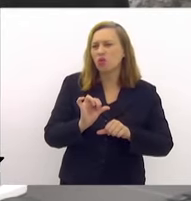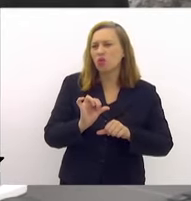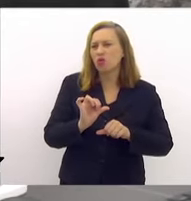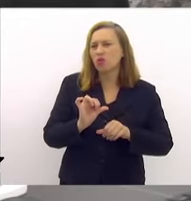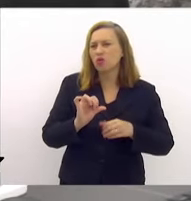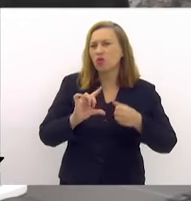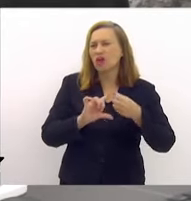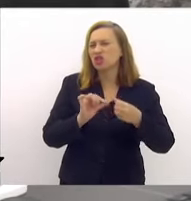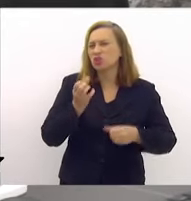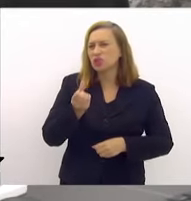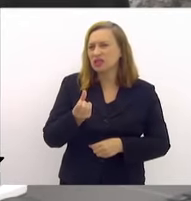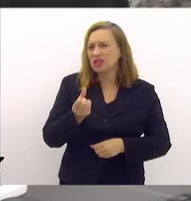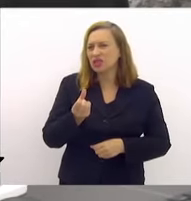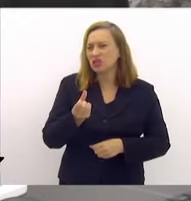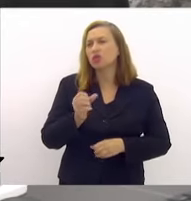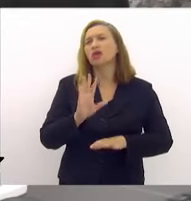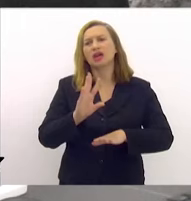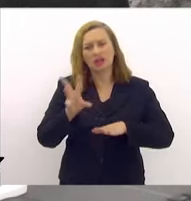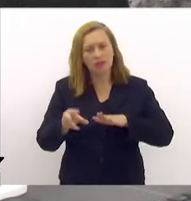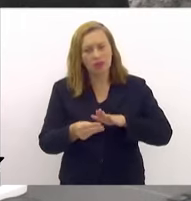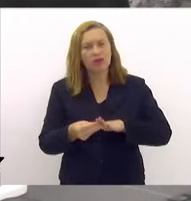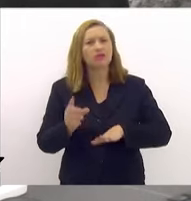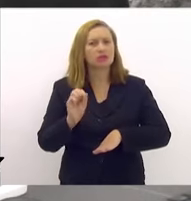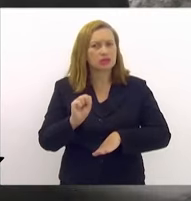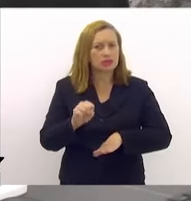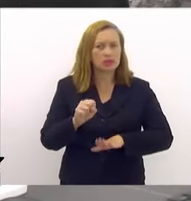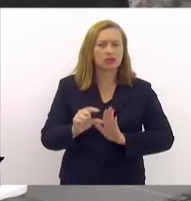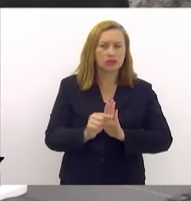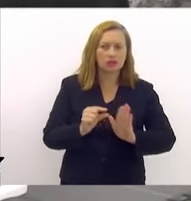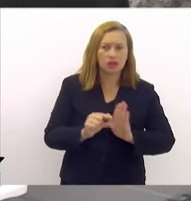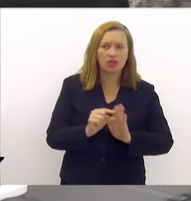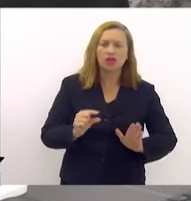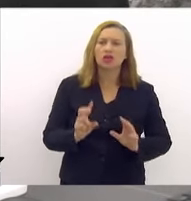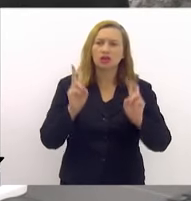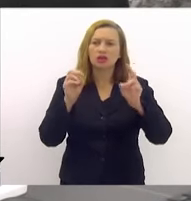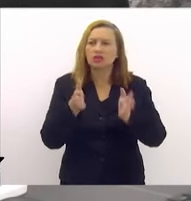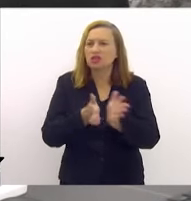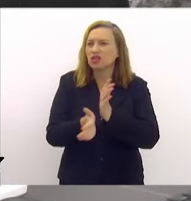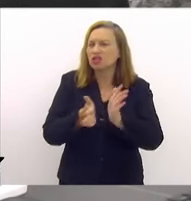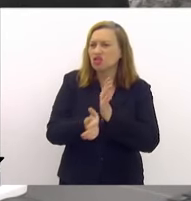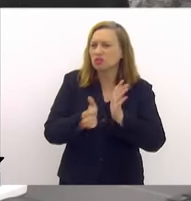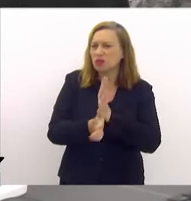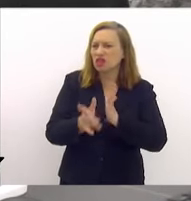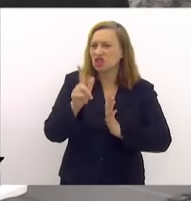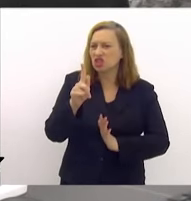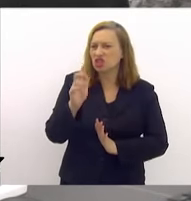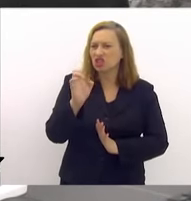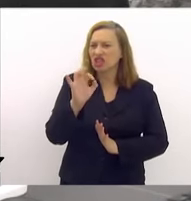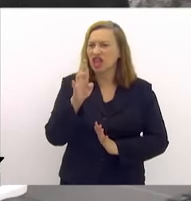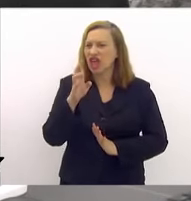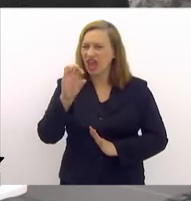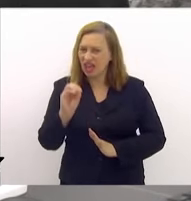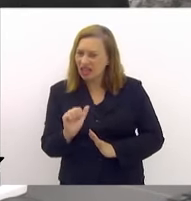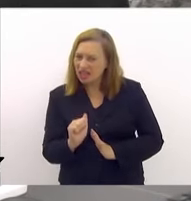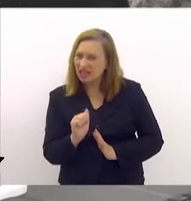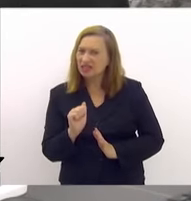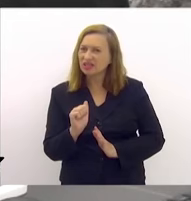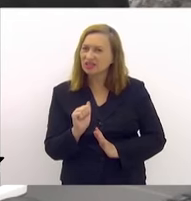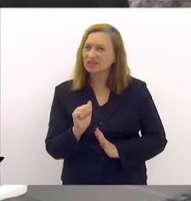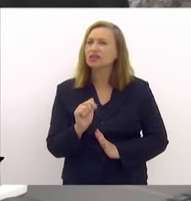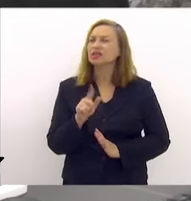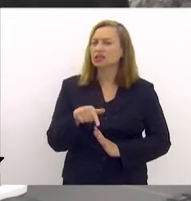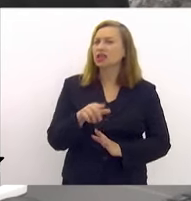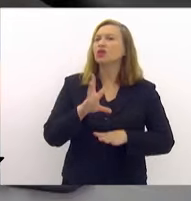artigo 6º, deputado. Na emenda, deixa eu pegar o artigo 6º, então. Que é aquela questão das despesas genéricas, decorrentes da execução, correrão por conta. Então,